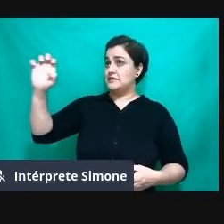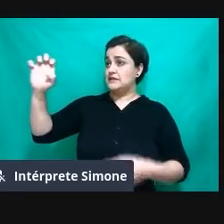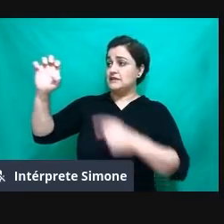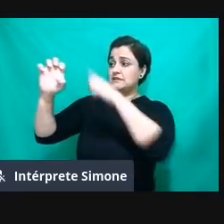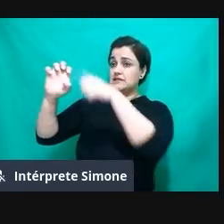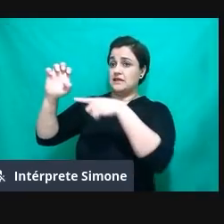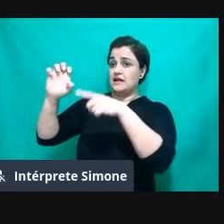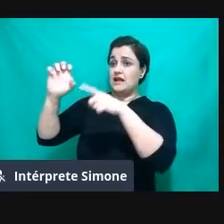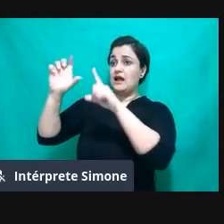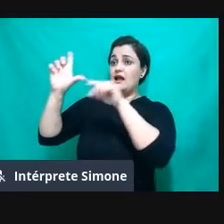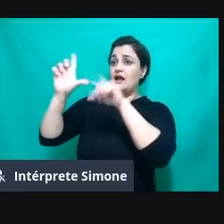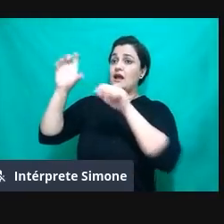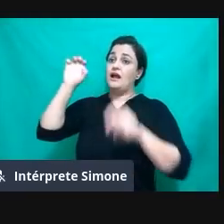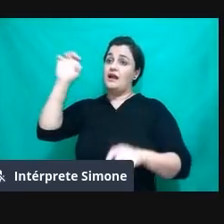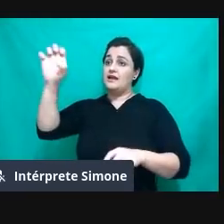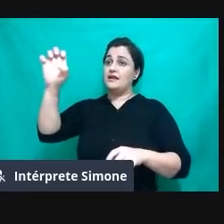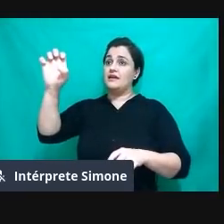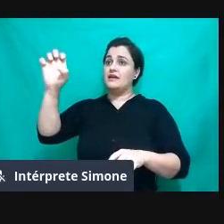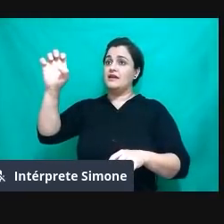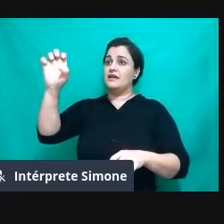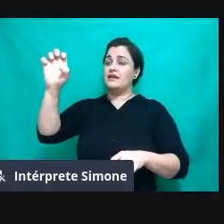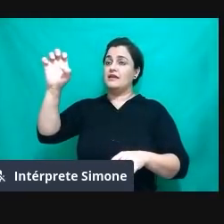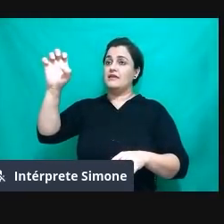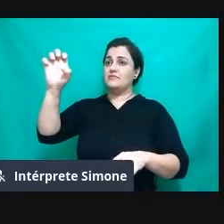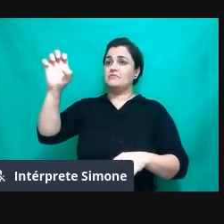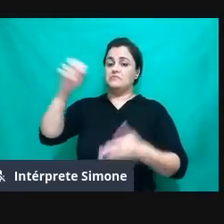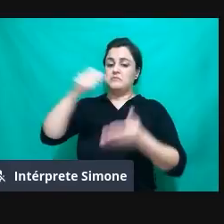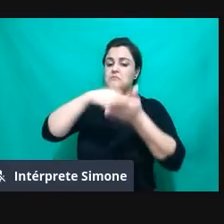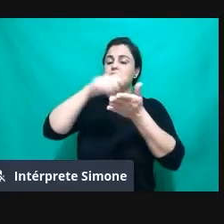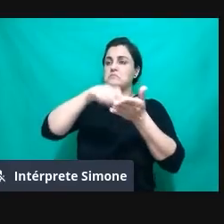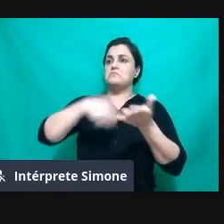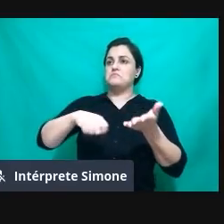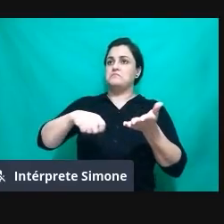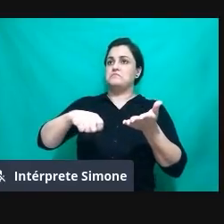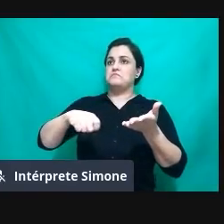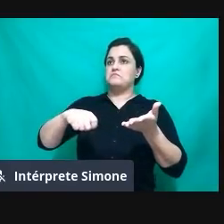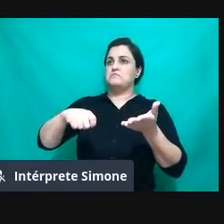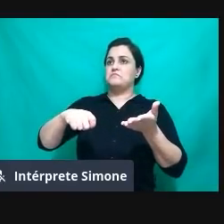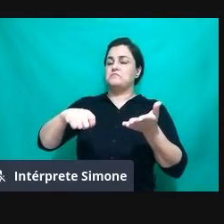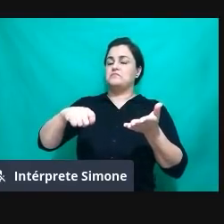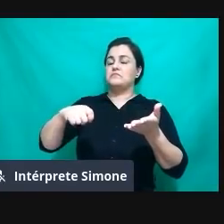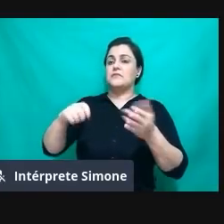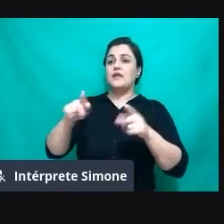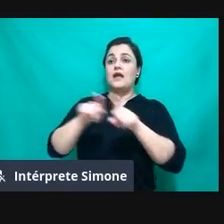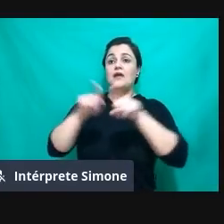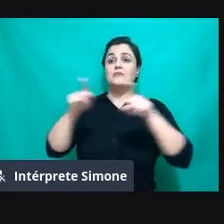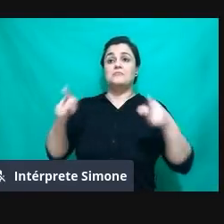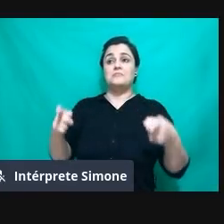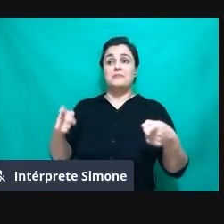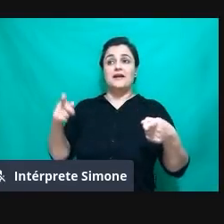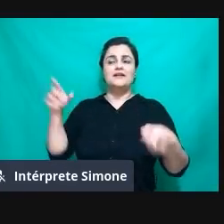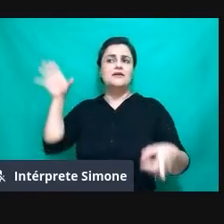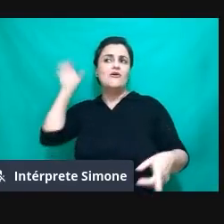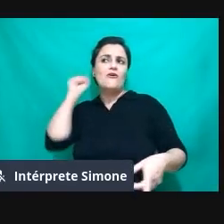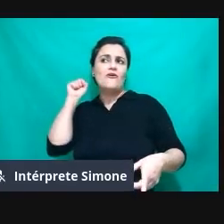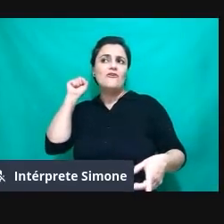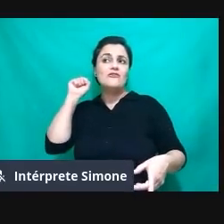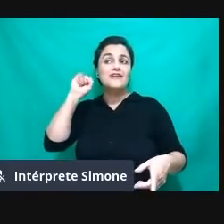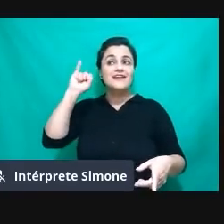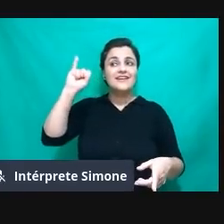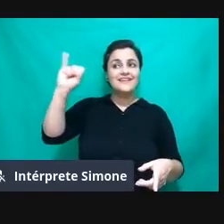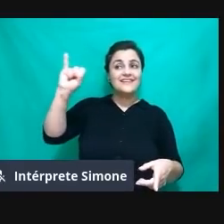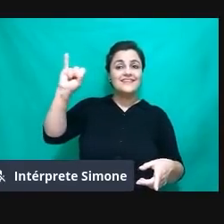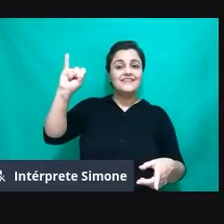é Berenice, como vocês podem acompanhar aí. Nós temos também aqui o exemplo, né, da Gleibe, né? O